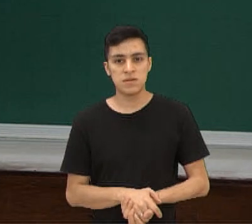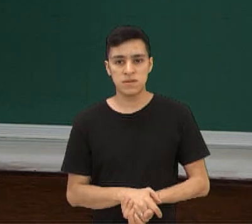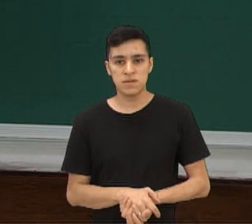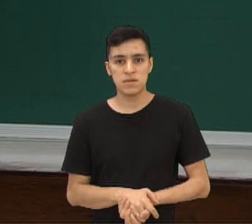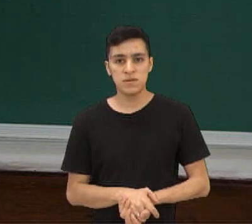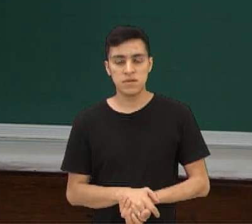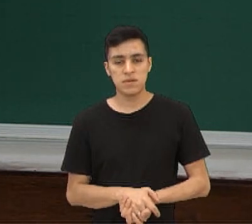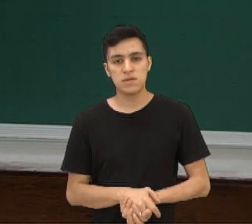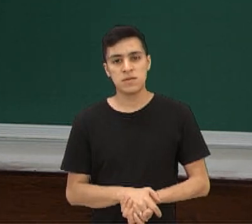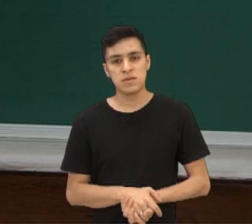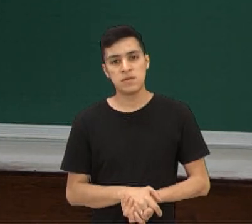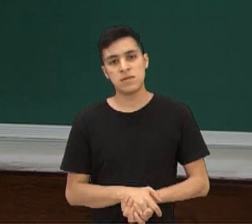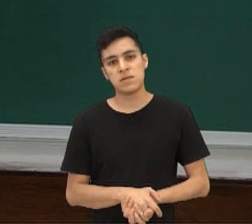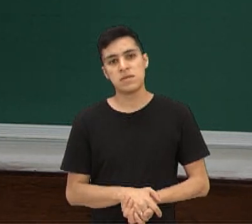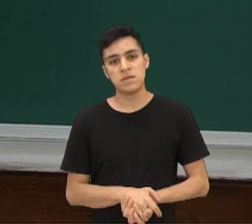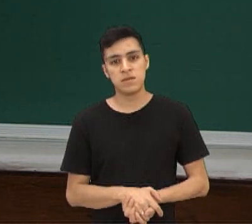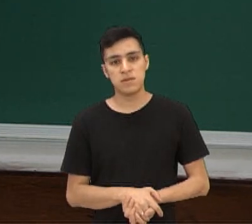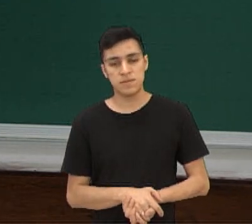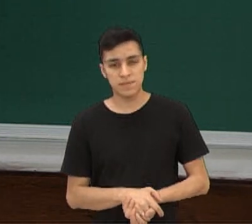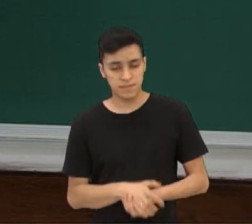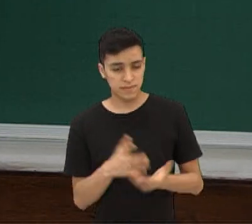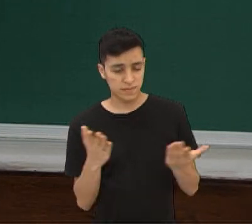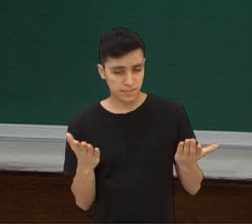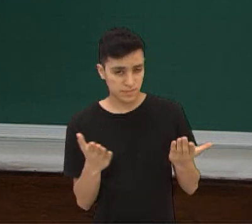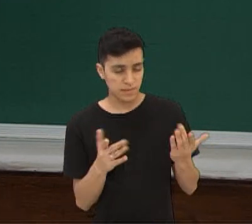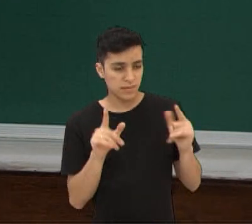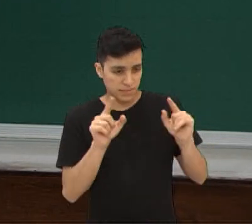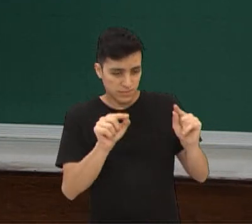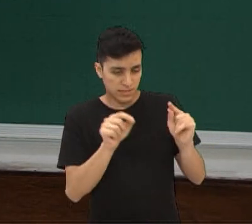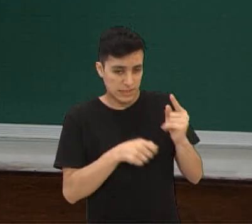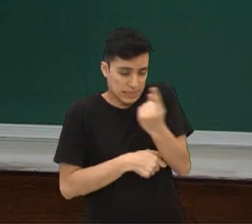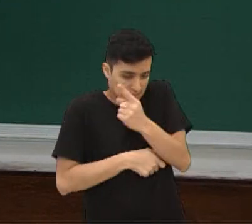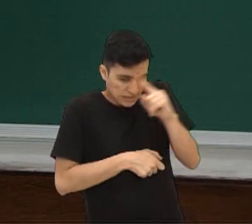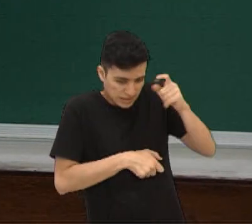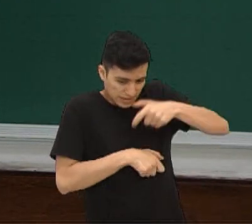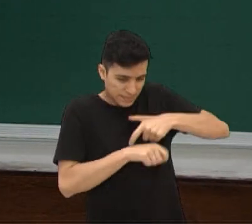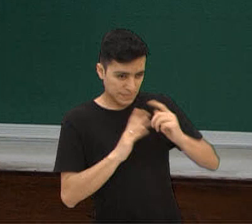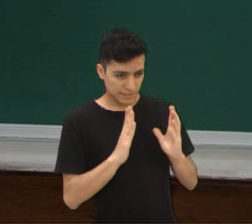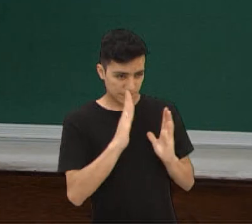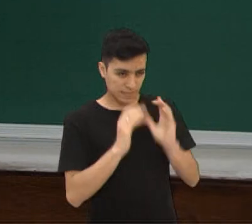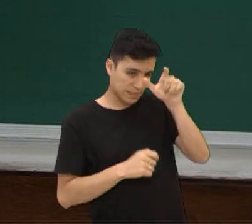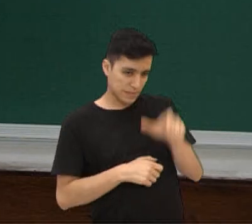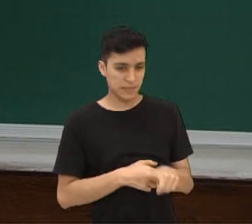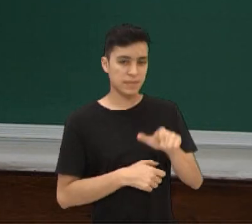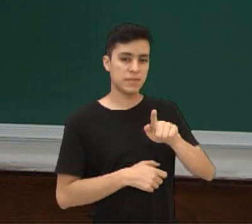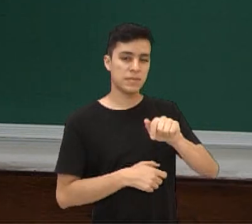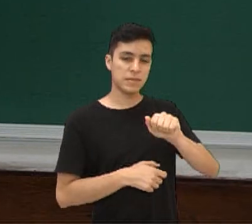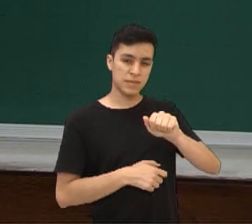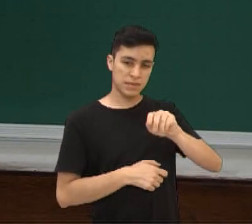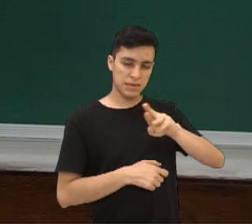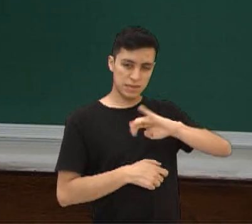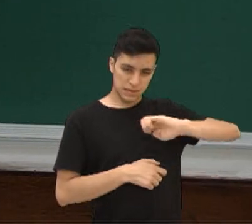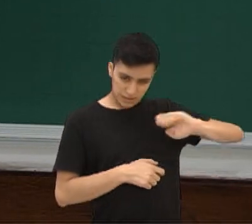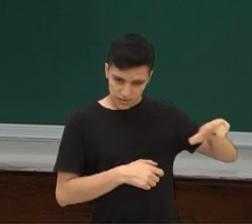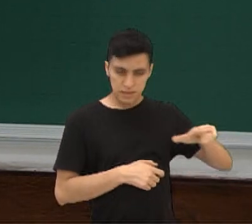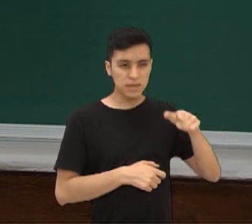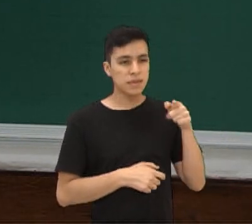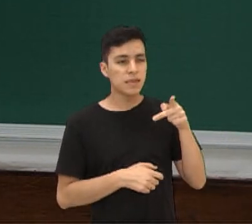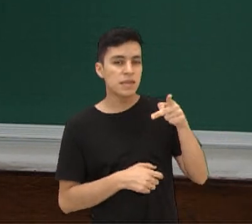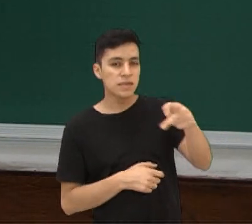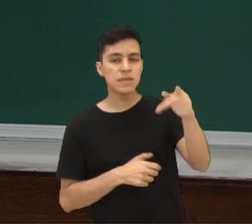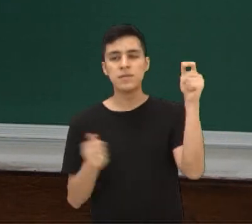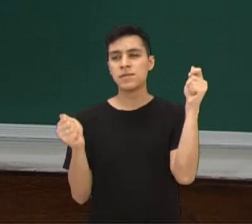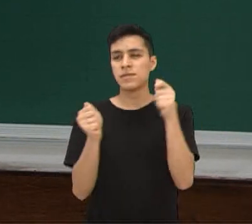Então, nas últimas falas, ou nos últimos momentos do Gabriel Garcia Marquez, ele sempre esteve no coração